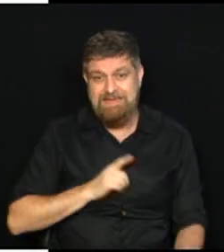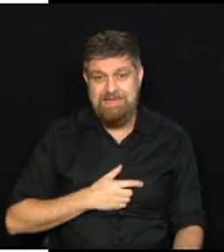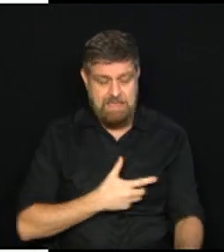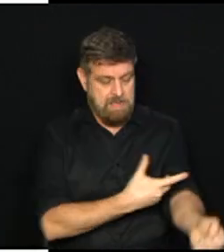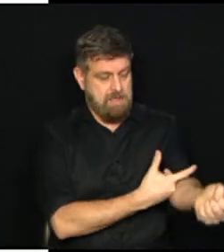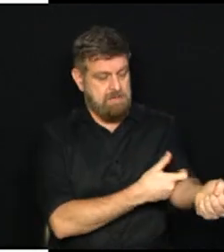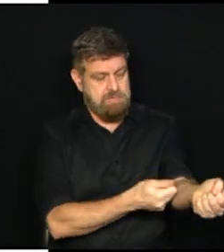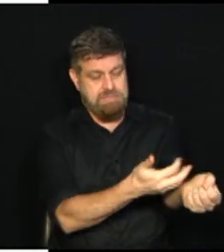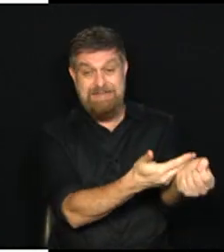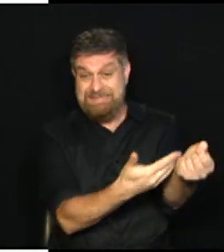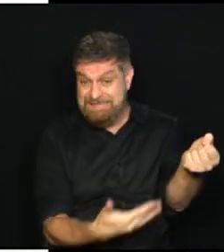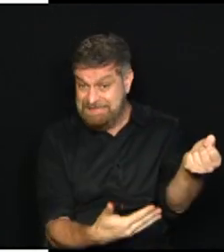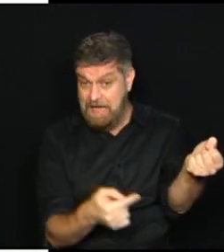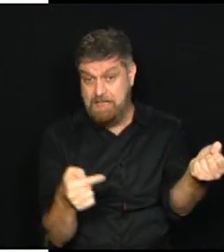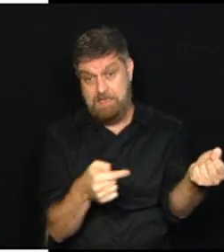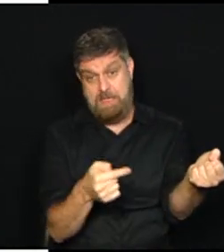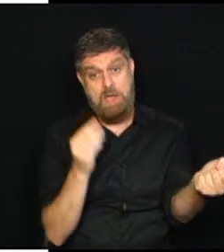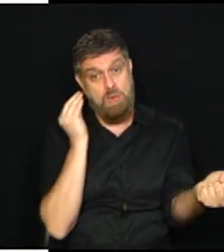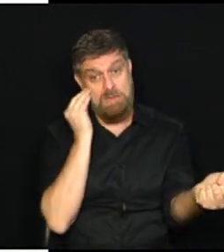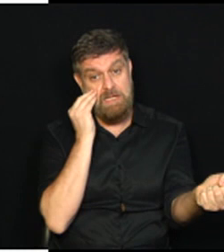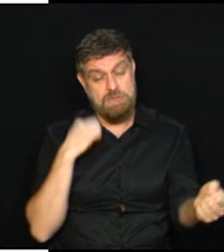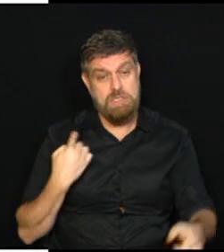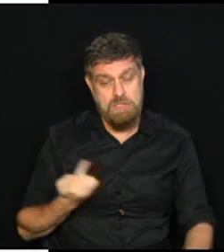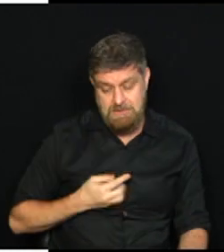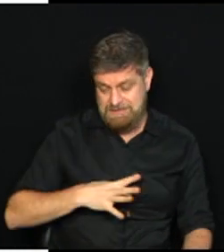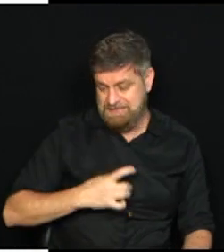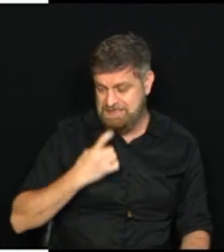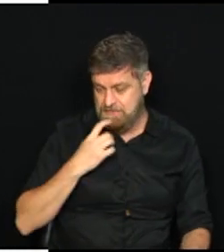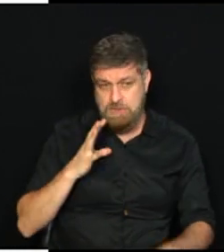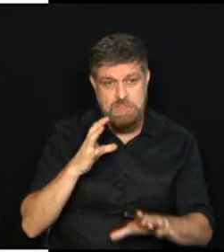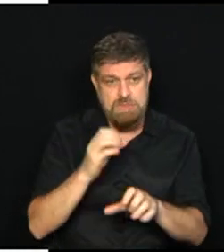exame. Nós já fizemos em Campinas